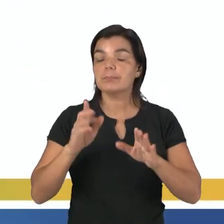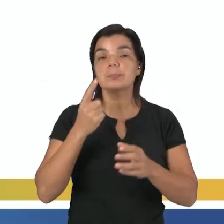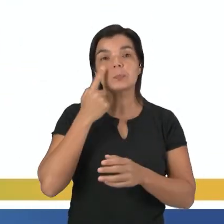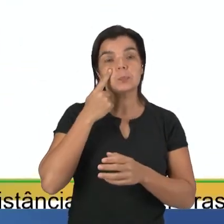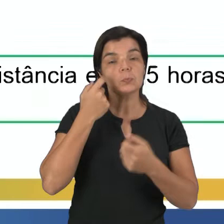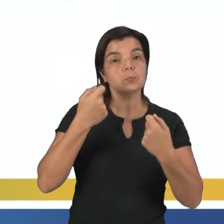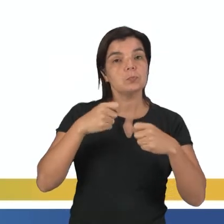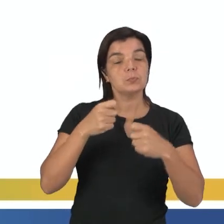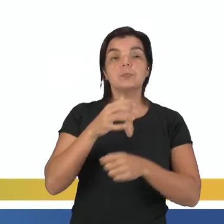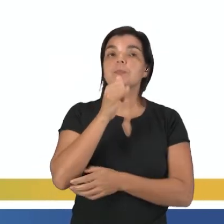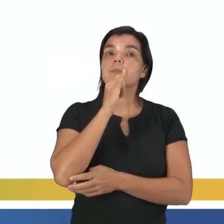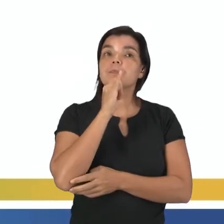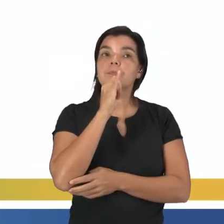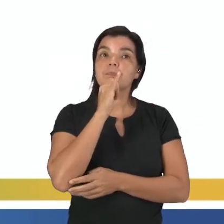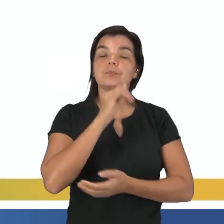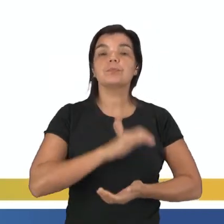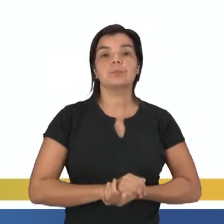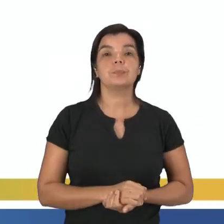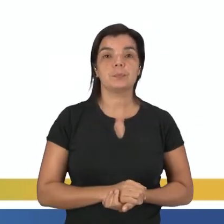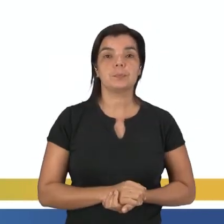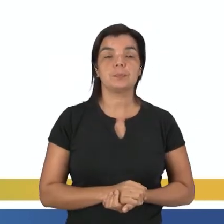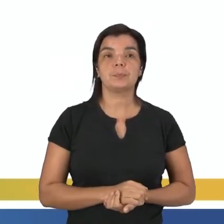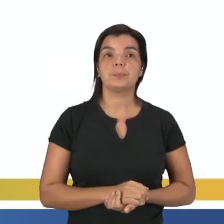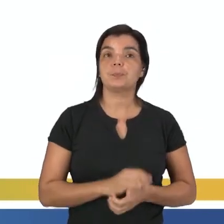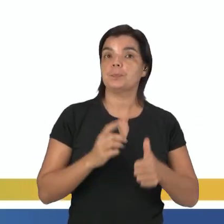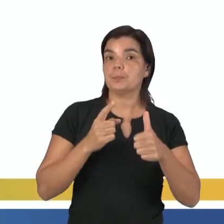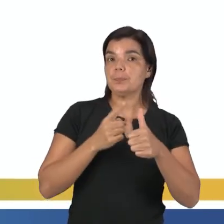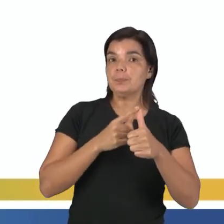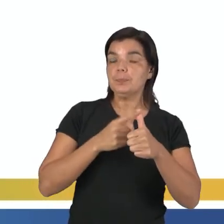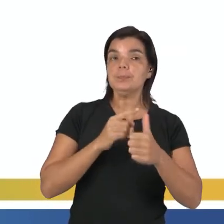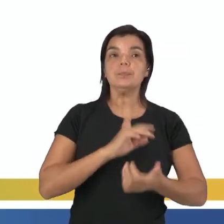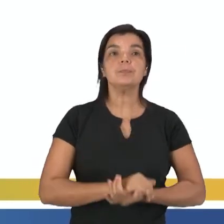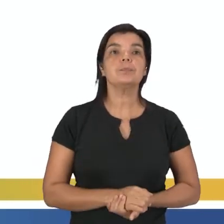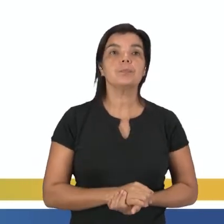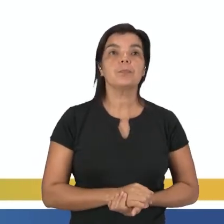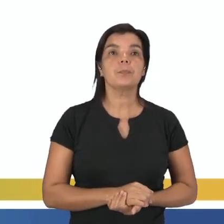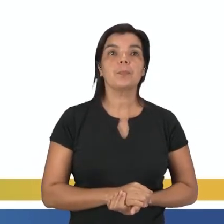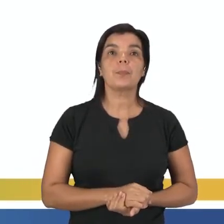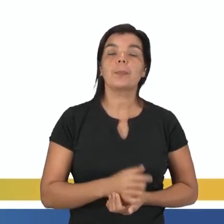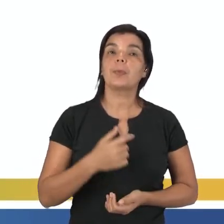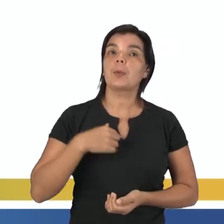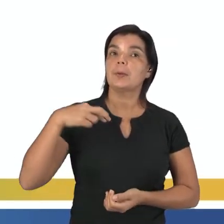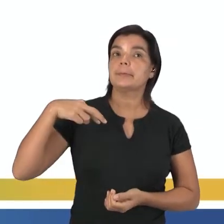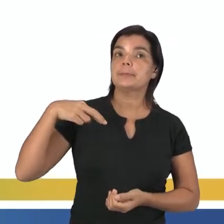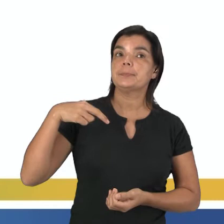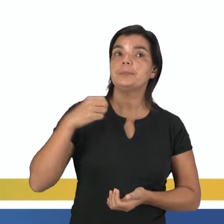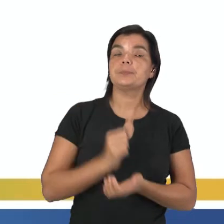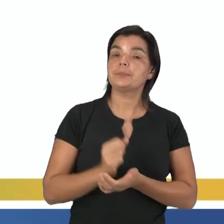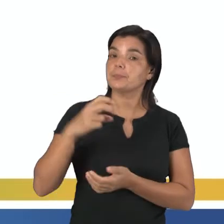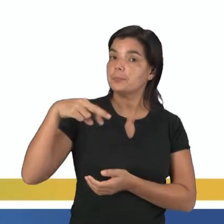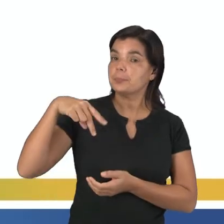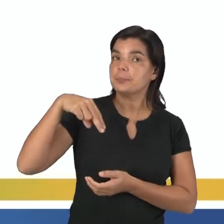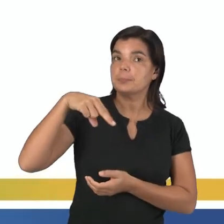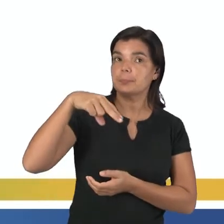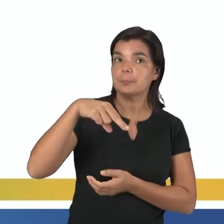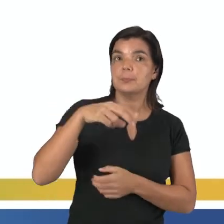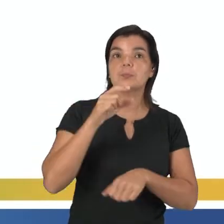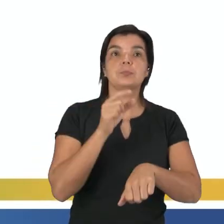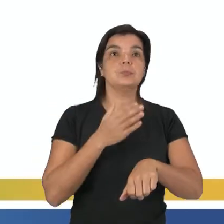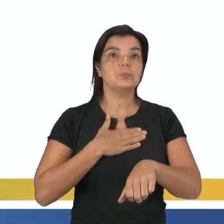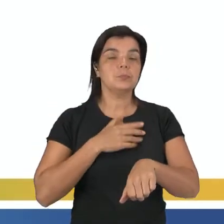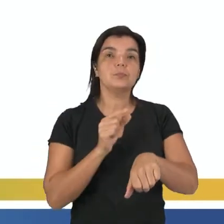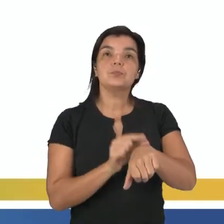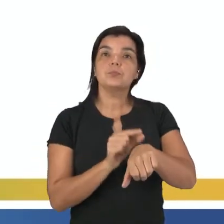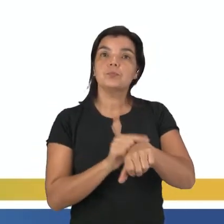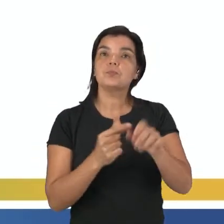isso, a gente precisa de exemplos. E vamos aqui fazer o exemplo número 1, ok? Que fala o seguinte: em uma caminhada,